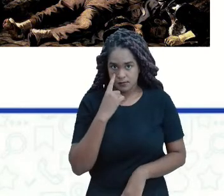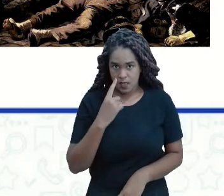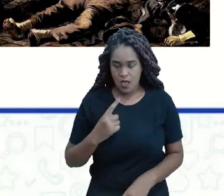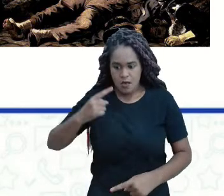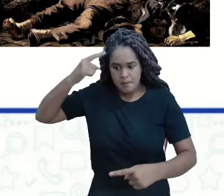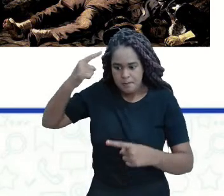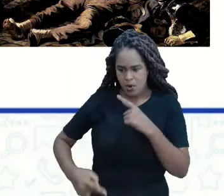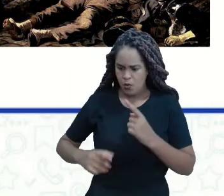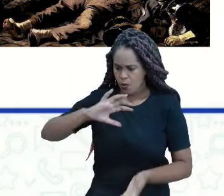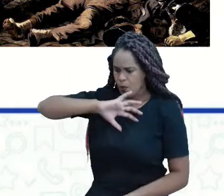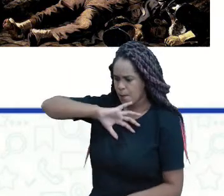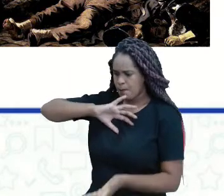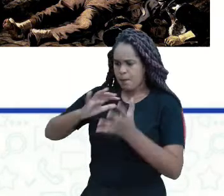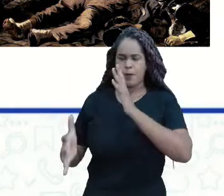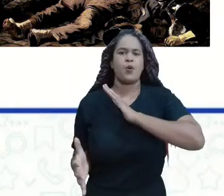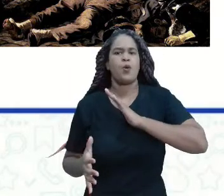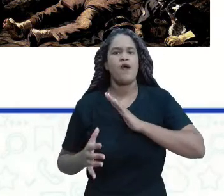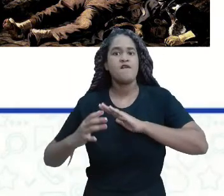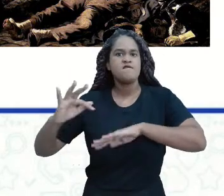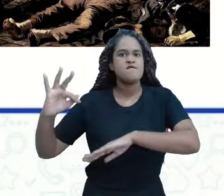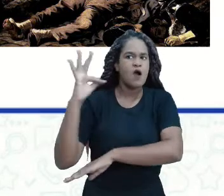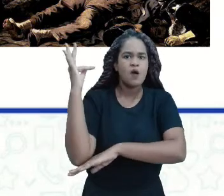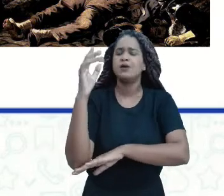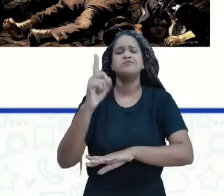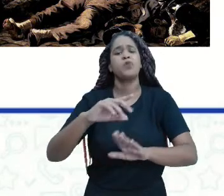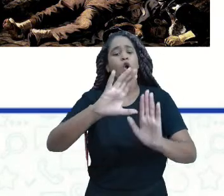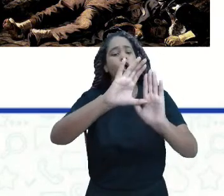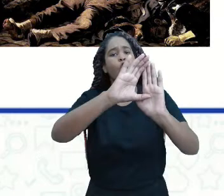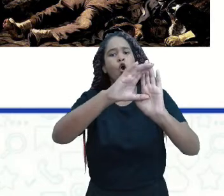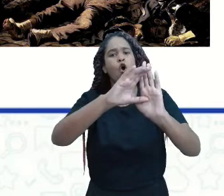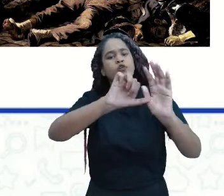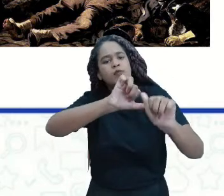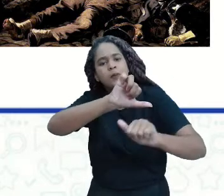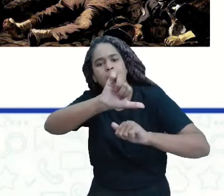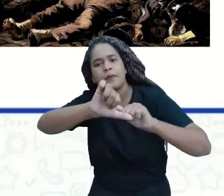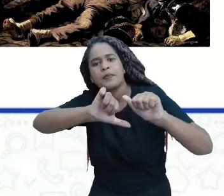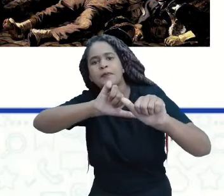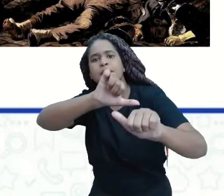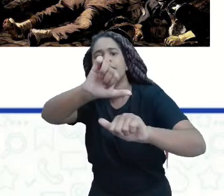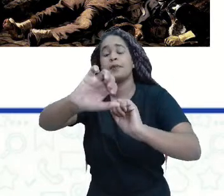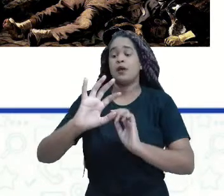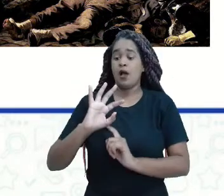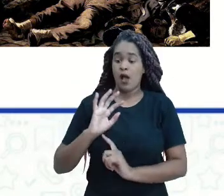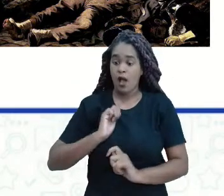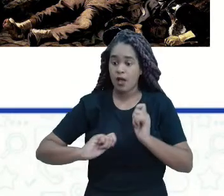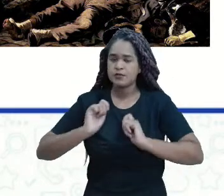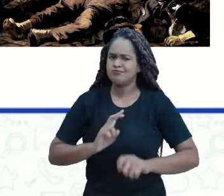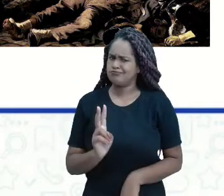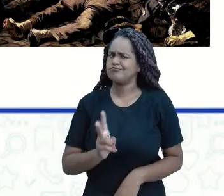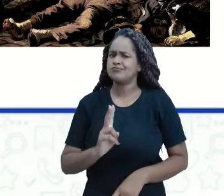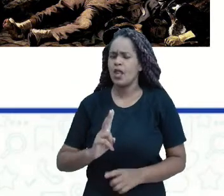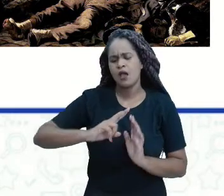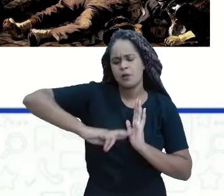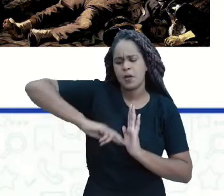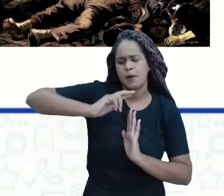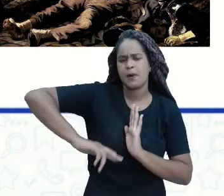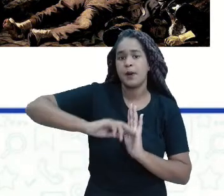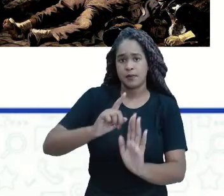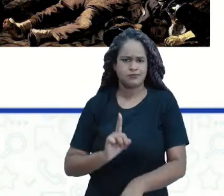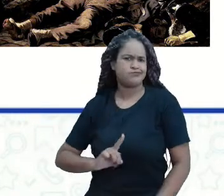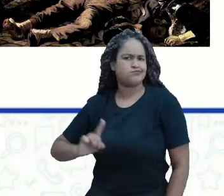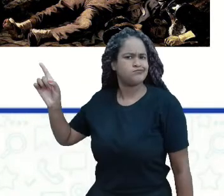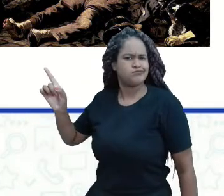né? Houve uma ruptura no campo do conceito, das ideias. Os artistas continuaram ainda pintando, vocês olham que é uma